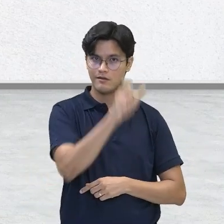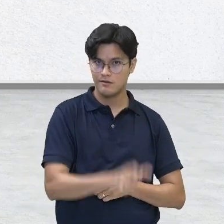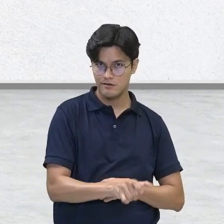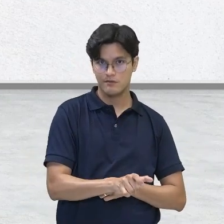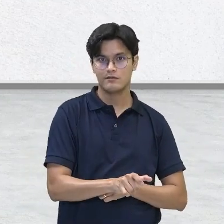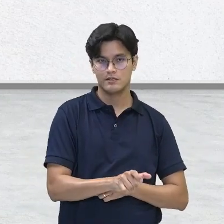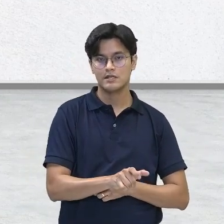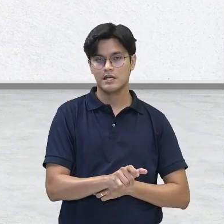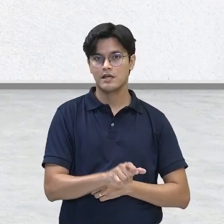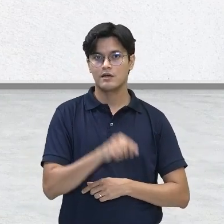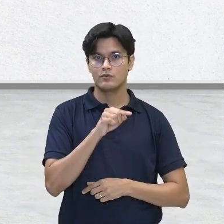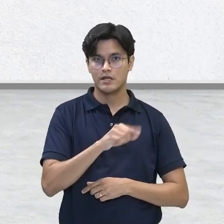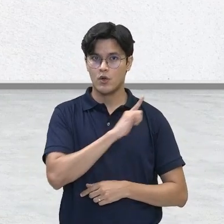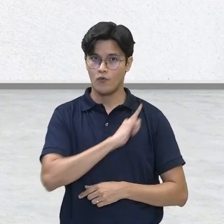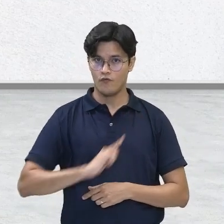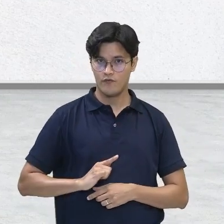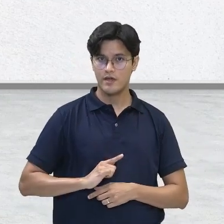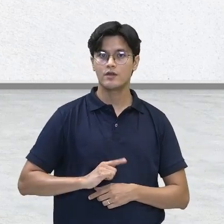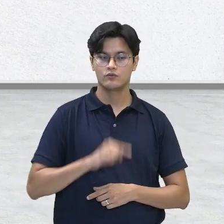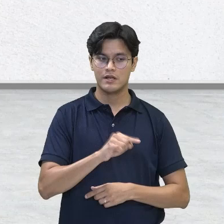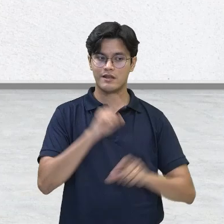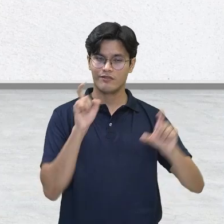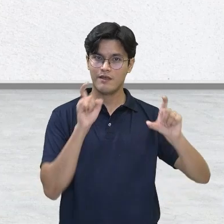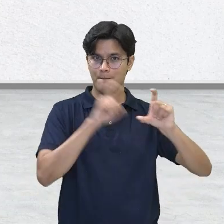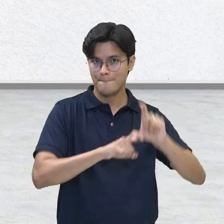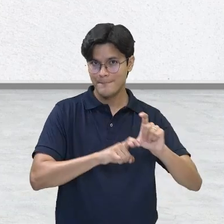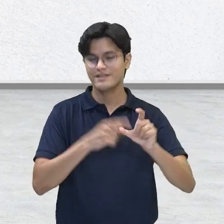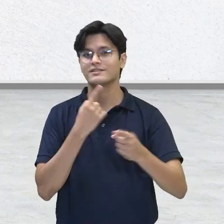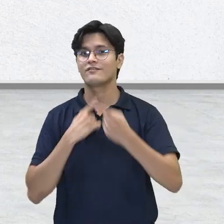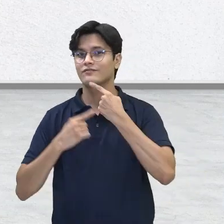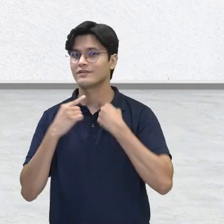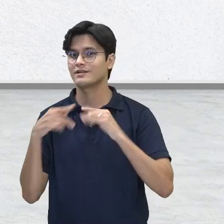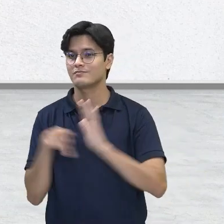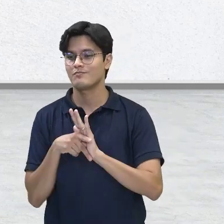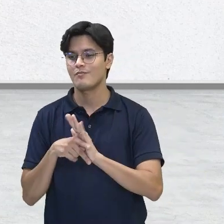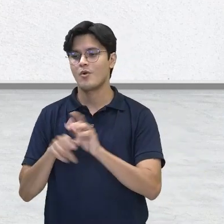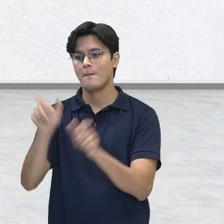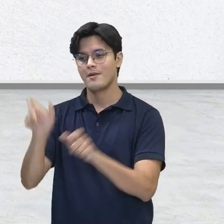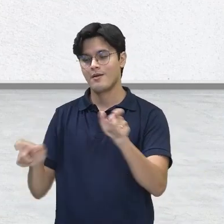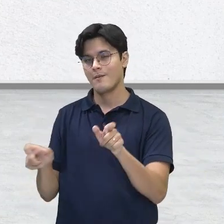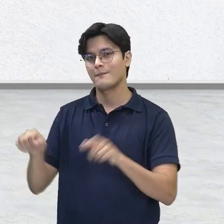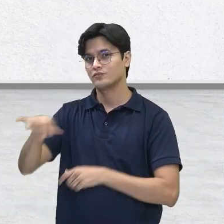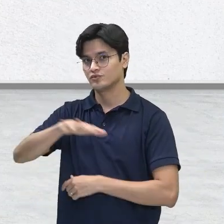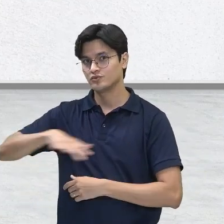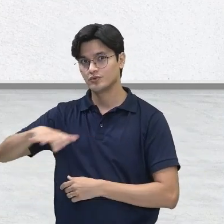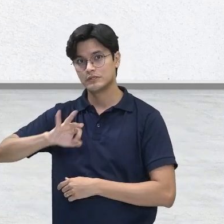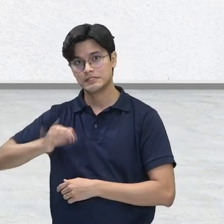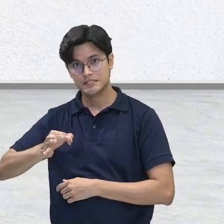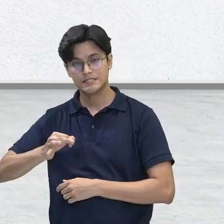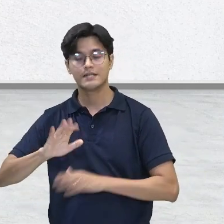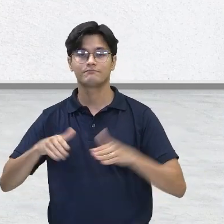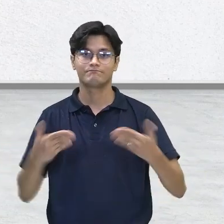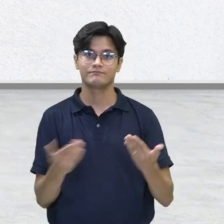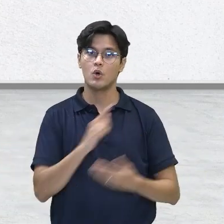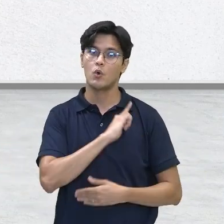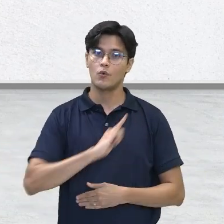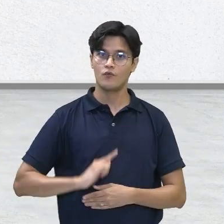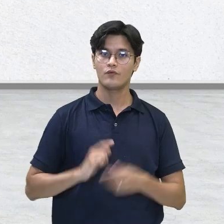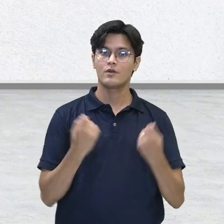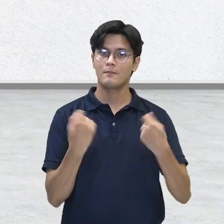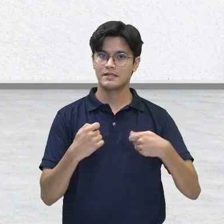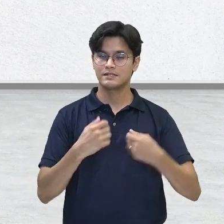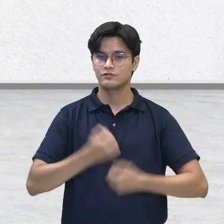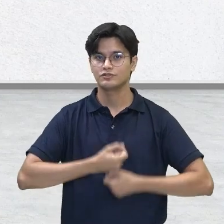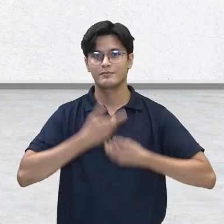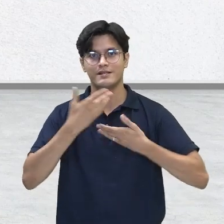o interesse coletivo. O governo deve ser uma expressão direta da soberania